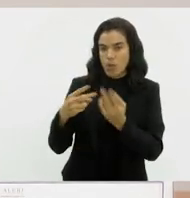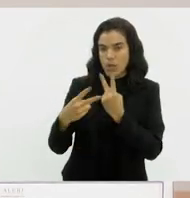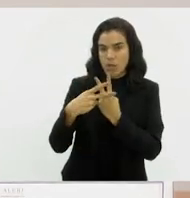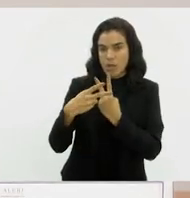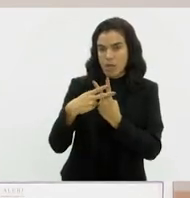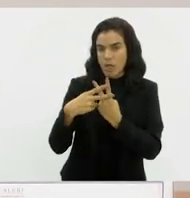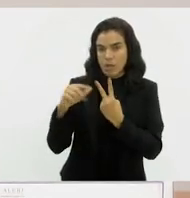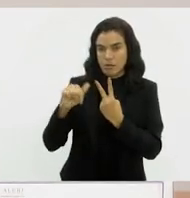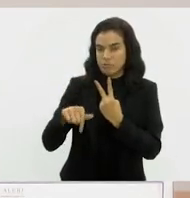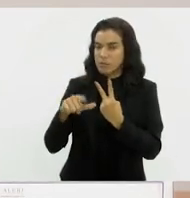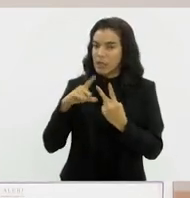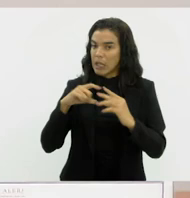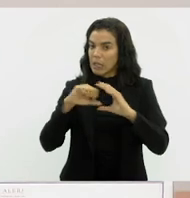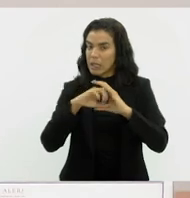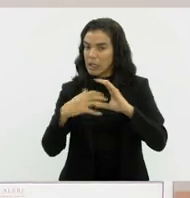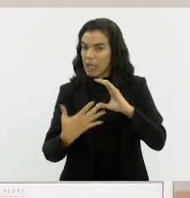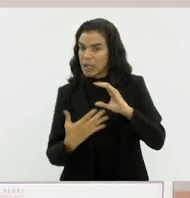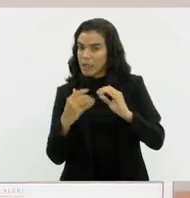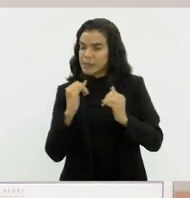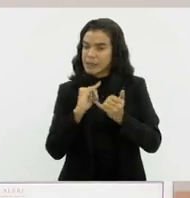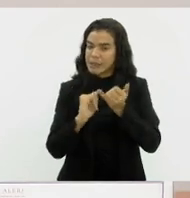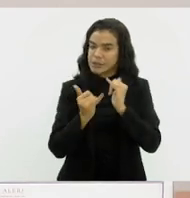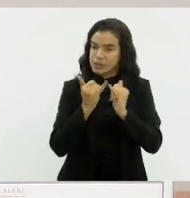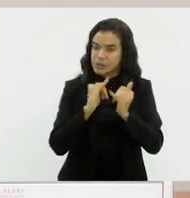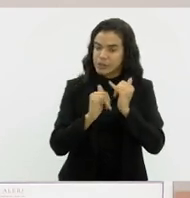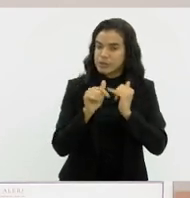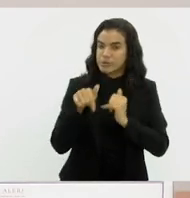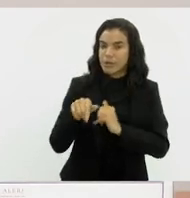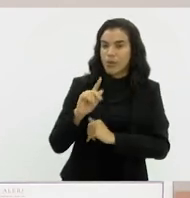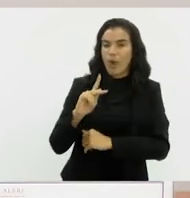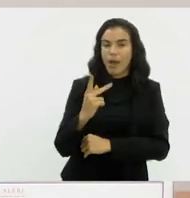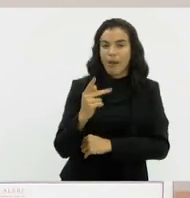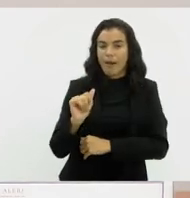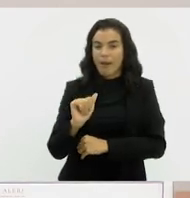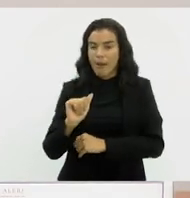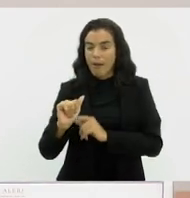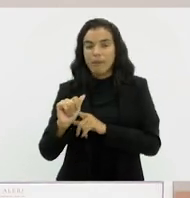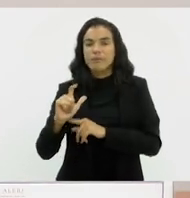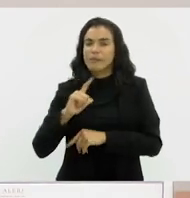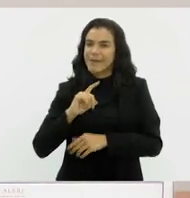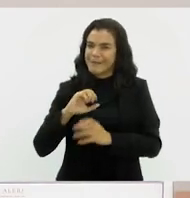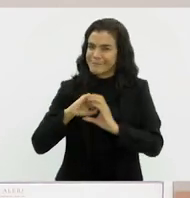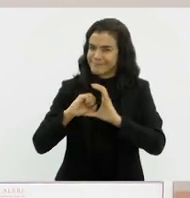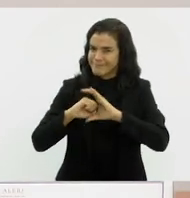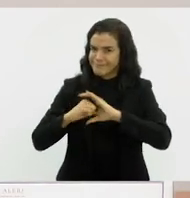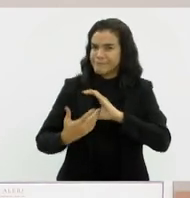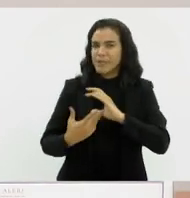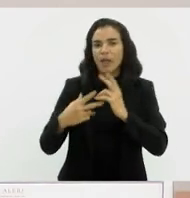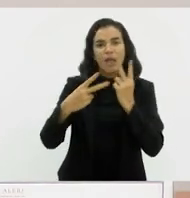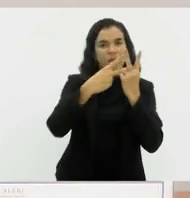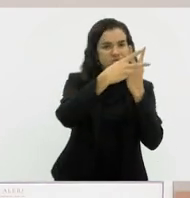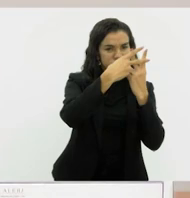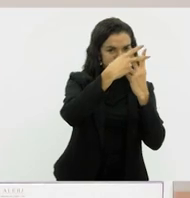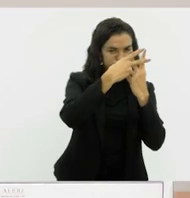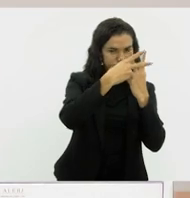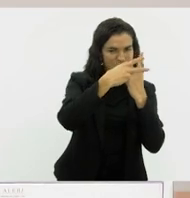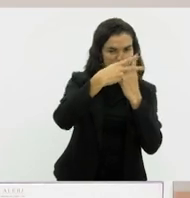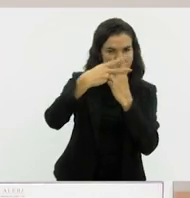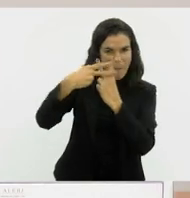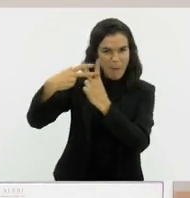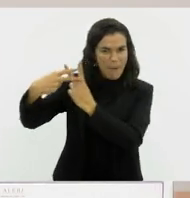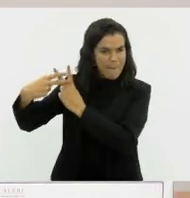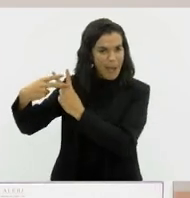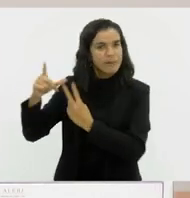Pode ter características, como o HA também tem características, como o HA também tem, né, grades. Ele é um equipamento de saúde, mas ele